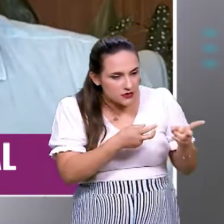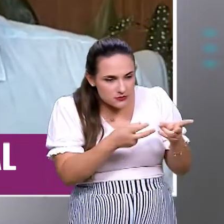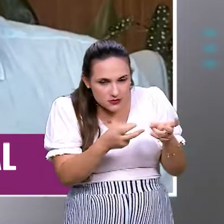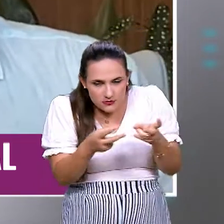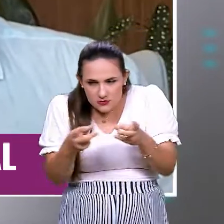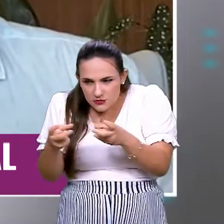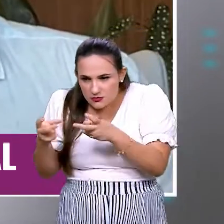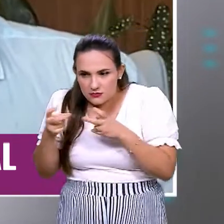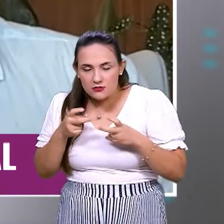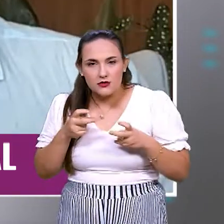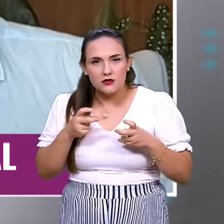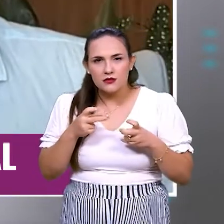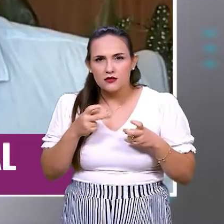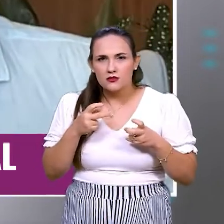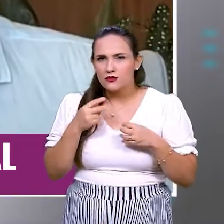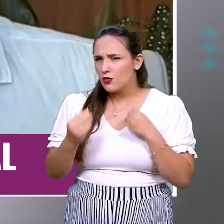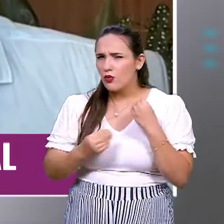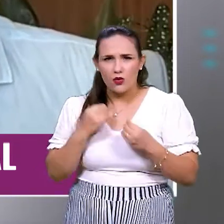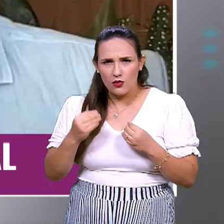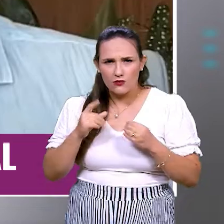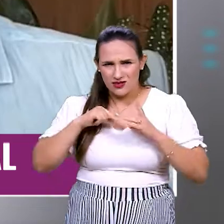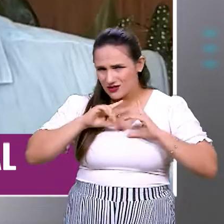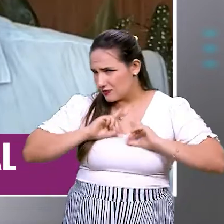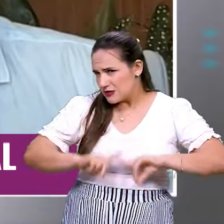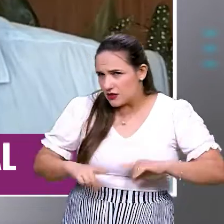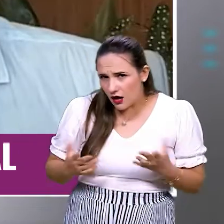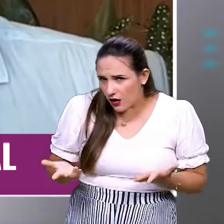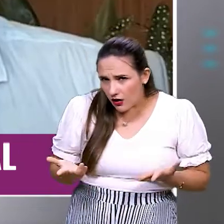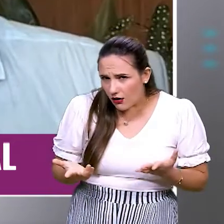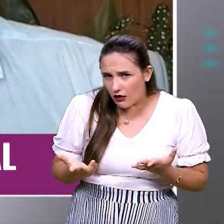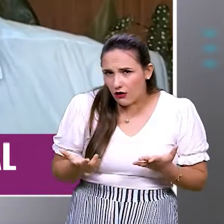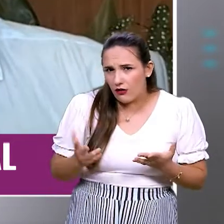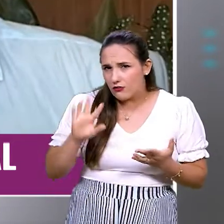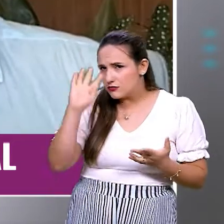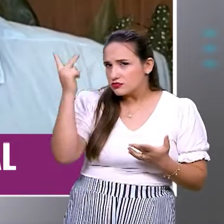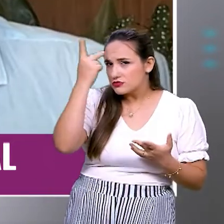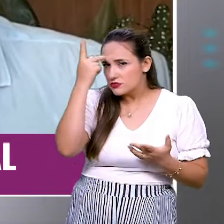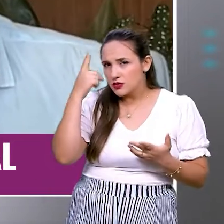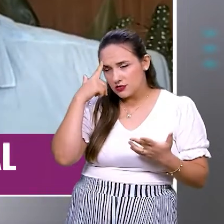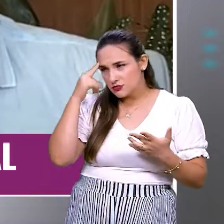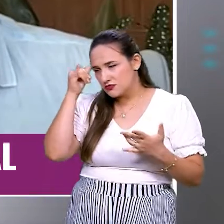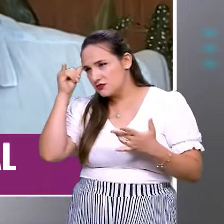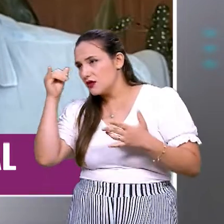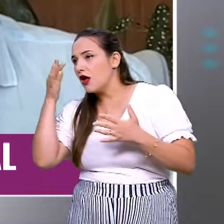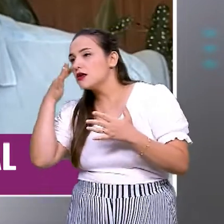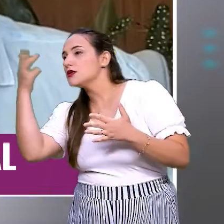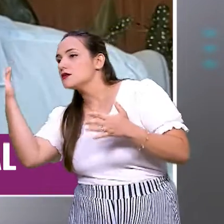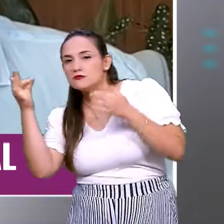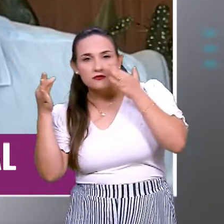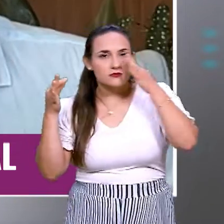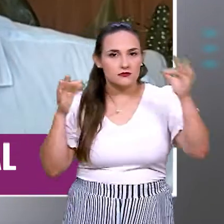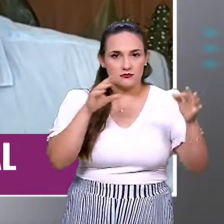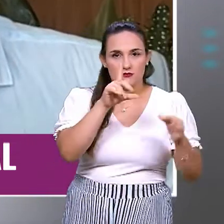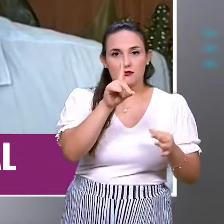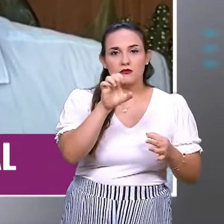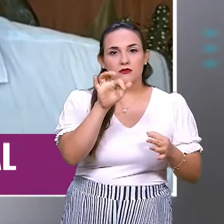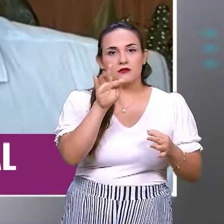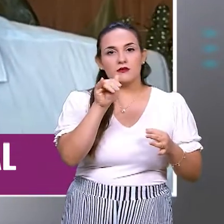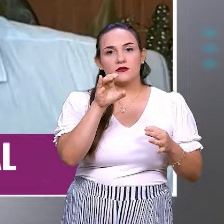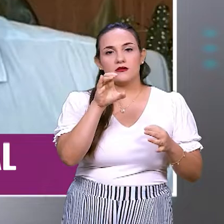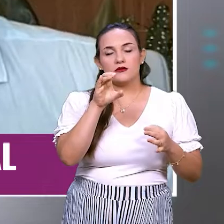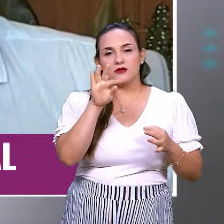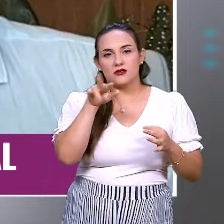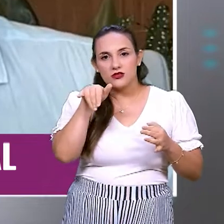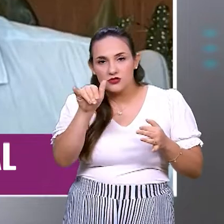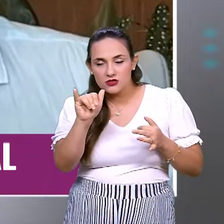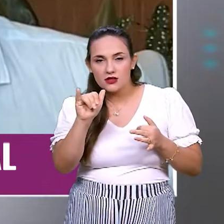aluno o que seriam esses casos? Depressão, um transtorno de déficit de atenção, por exemplo, alguns